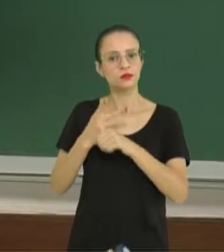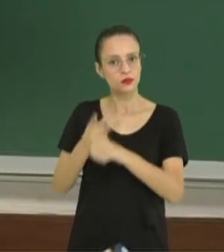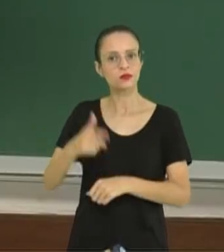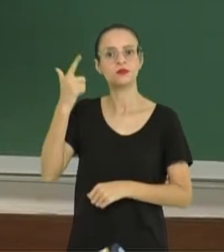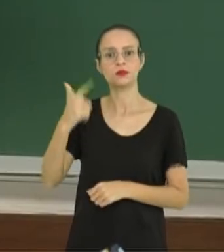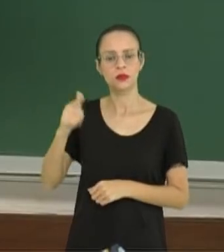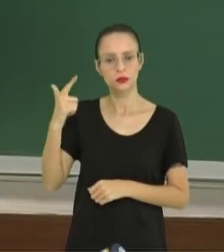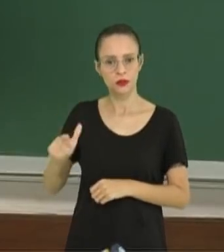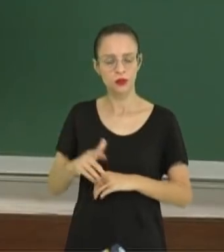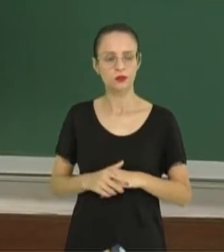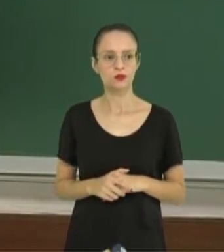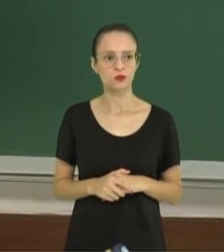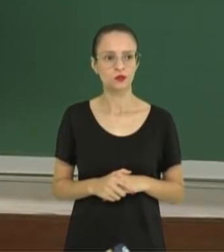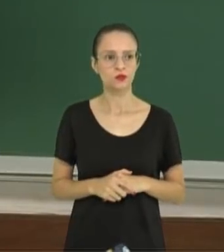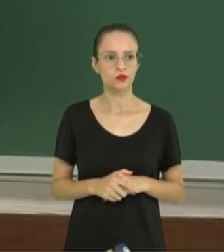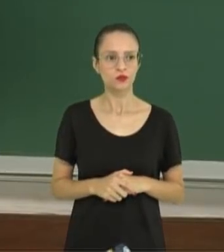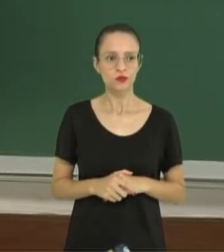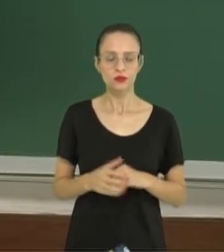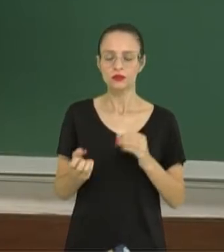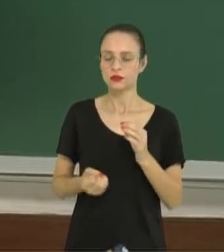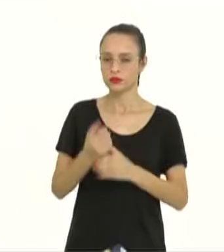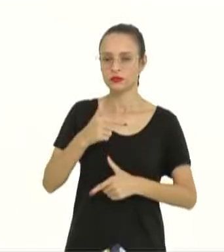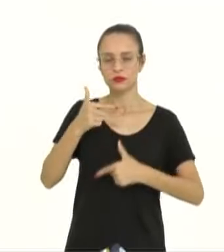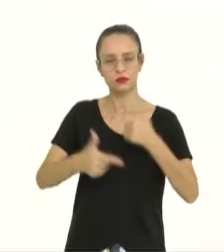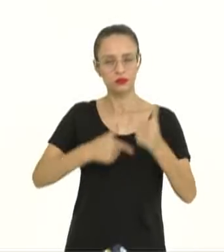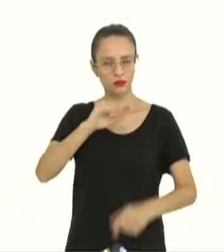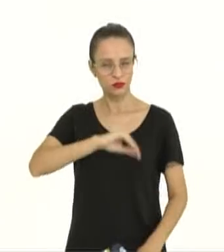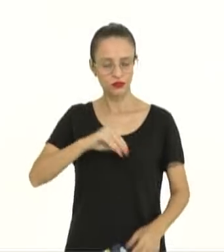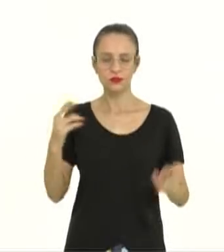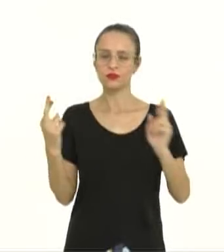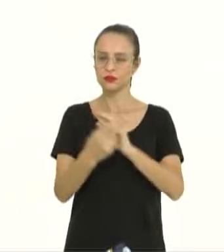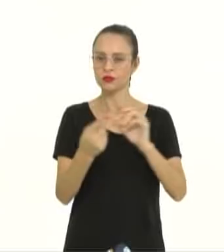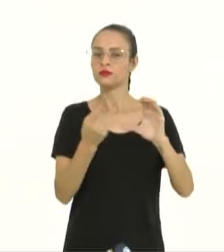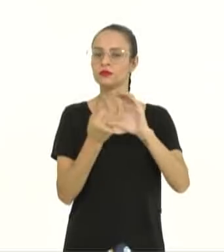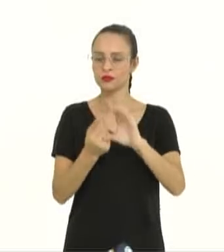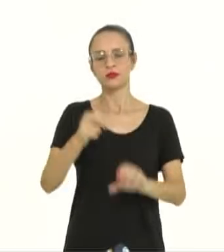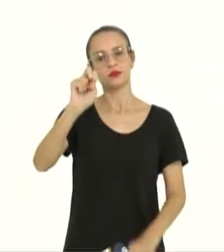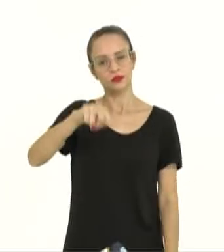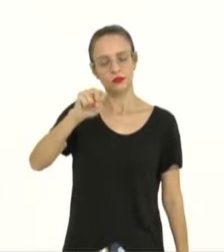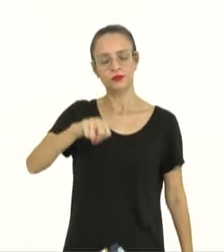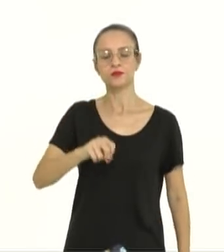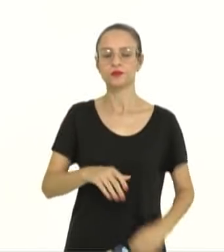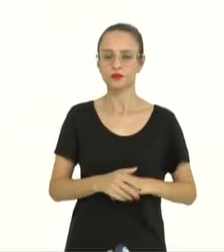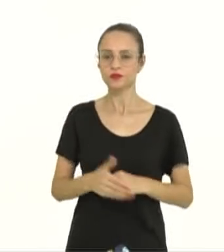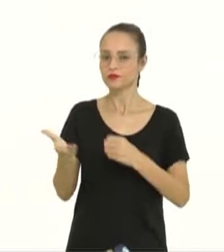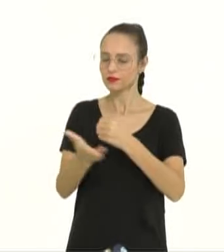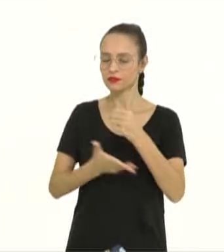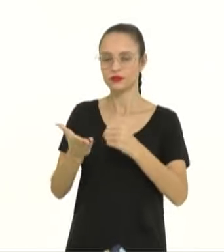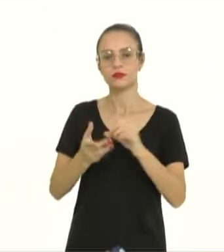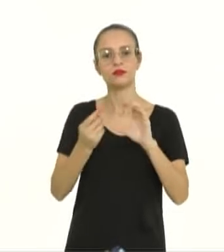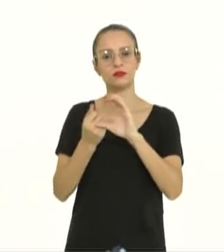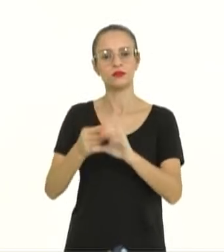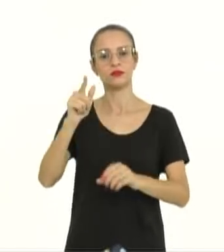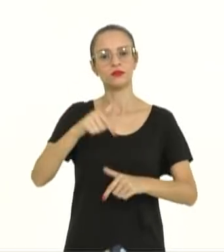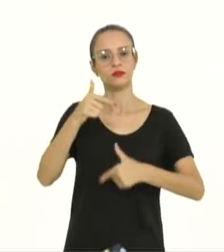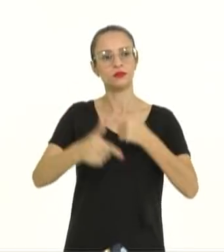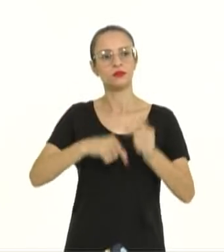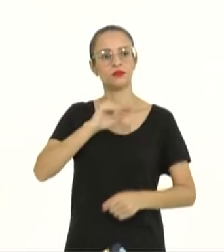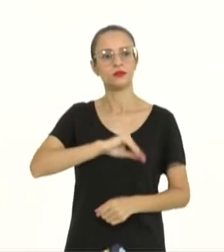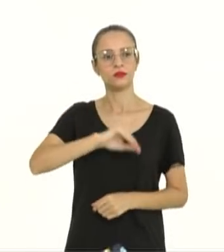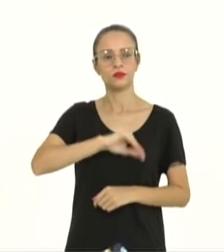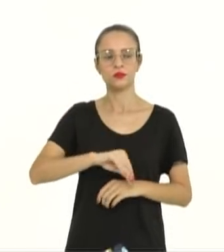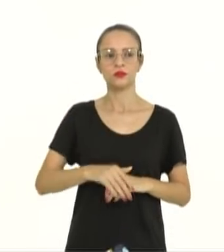mais territórios. O surgimento do trabalho assalariado teve relação com o capitalismo? Sim. É uma das bases do capitalismo, é o trabalho